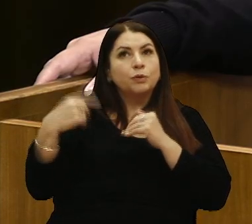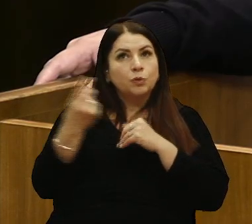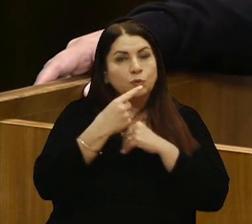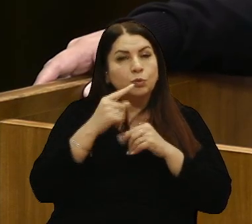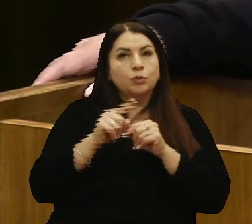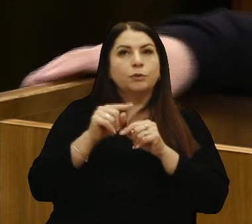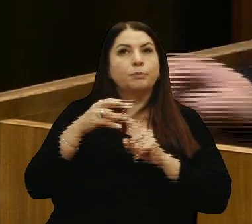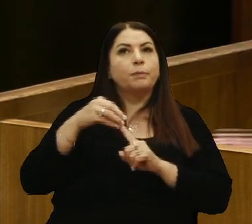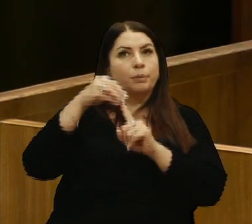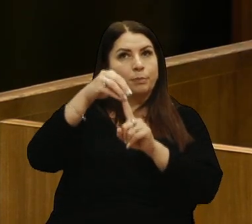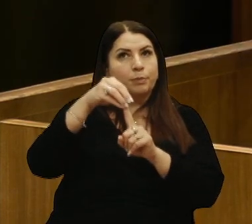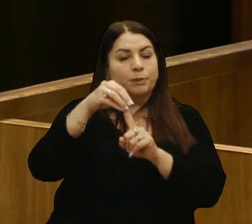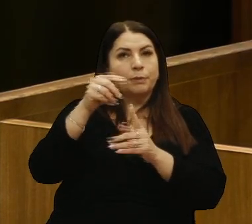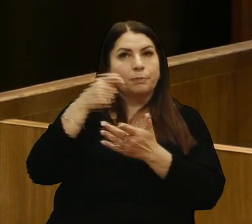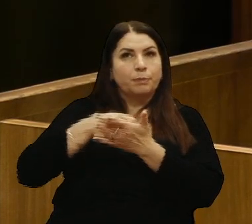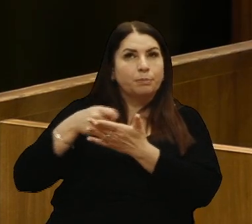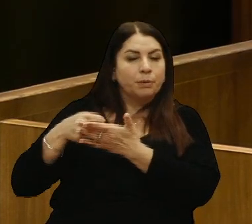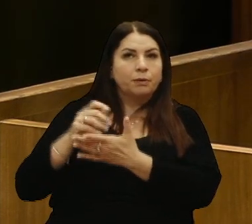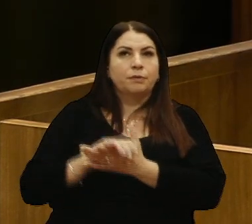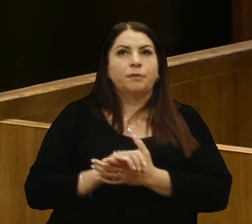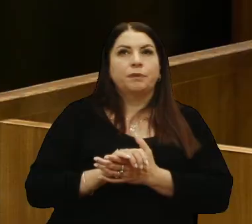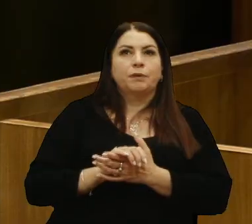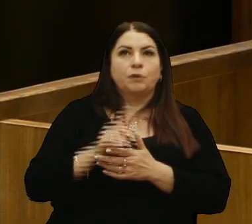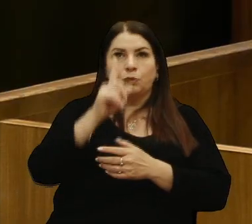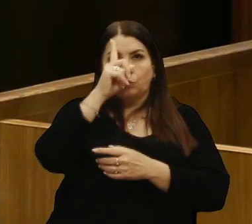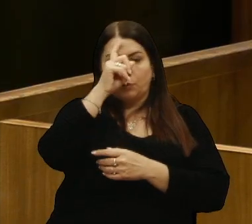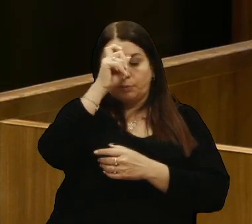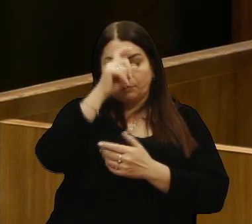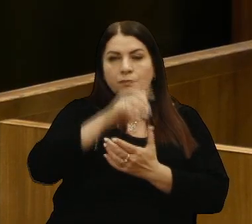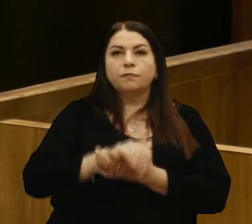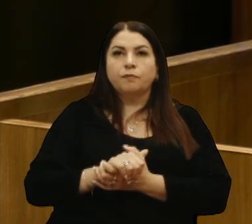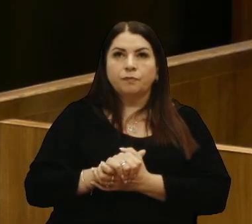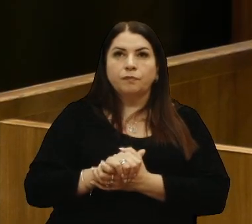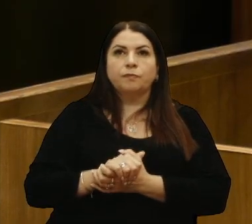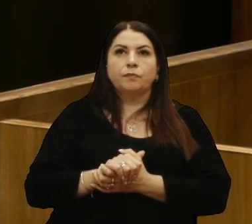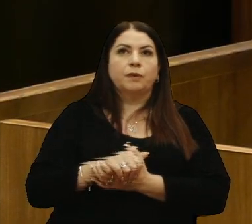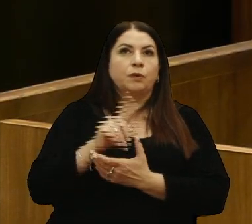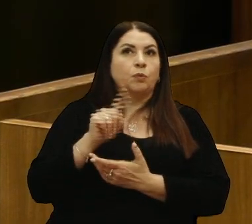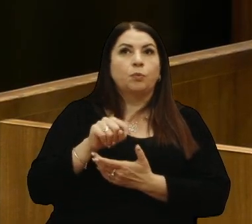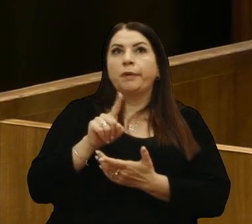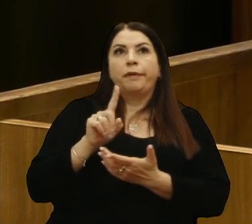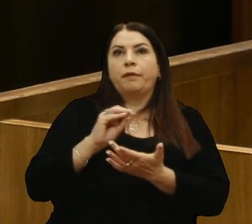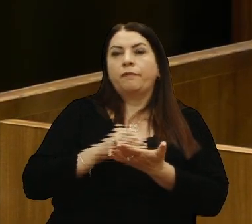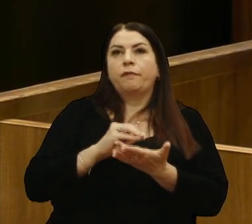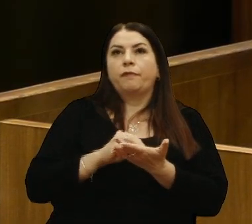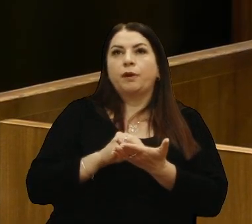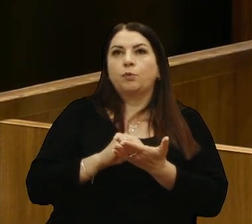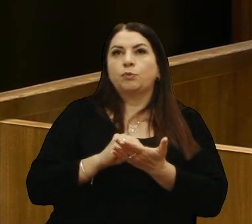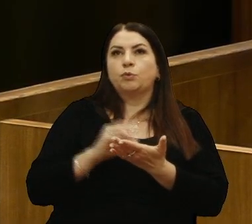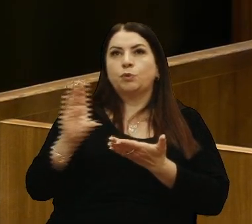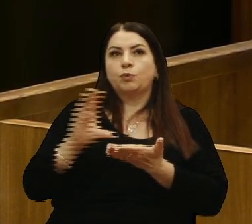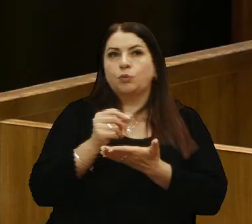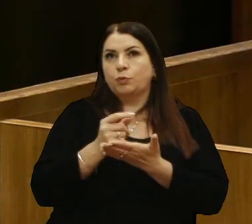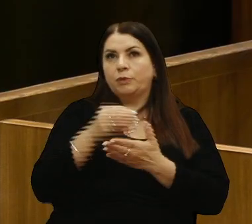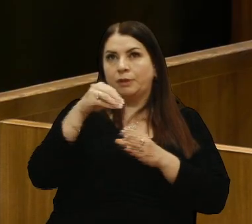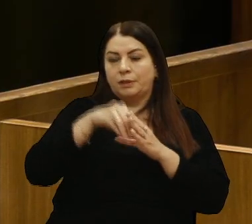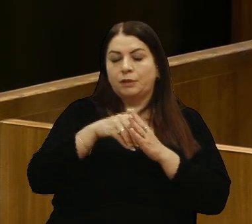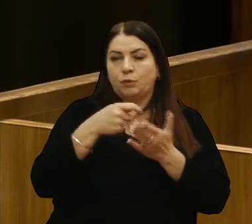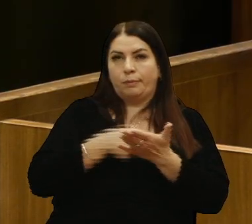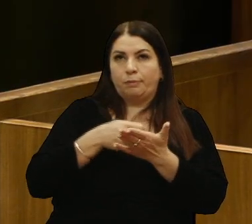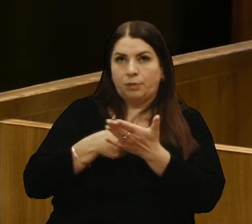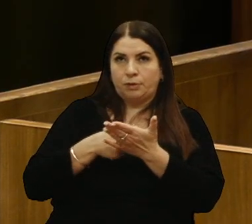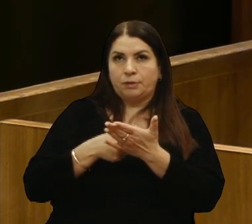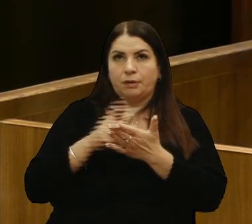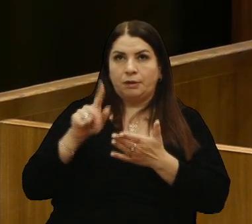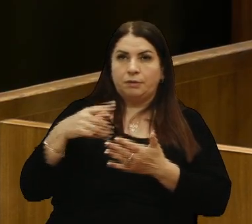para priorizar o pagamento dos hospitais. E não é que falte recurso dentro daquilo que é a obrigação, que